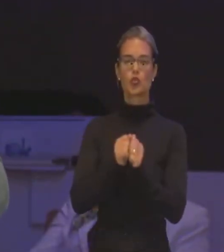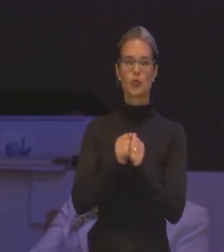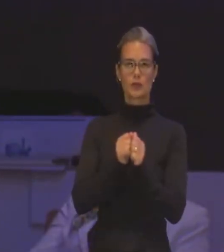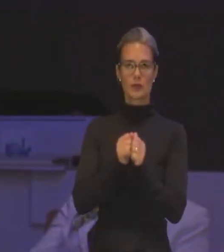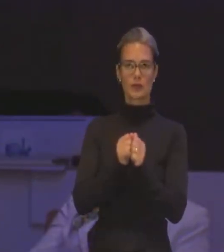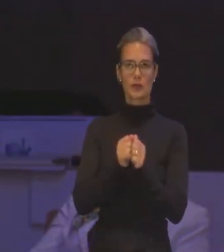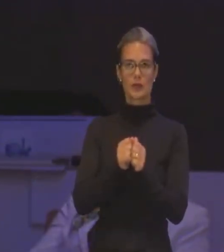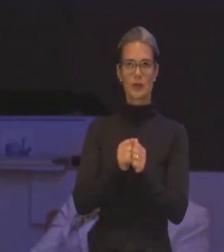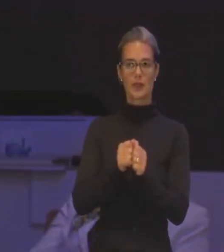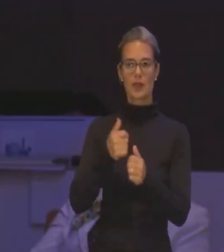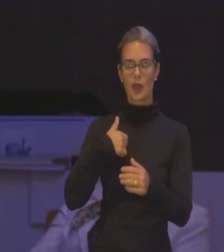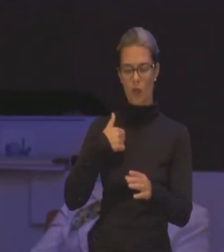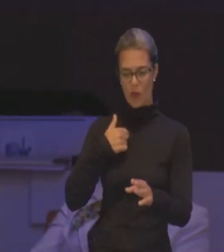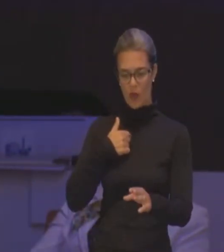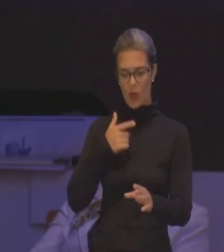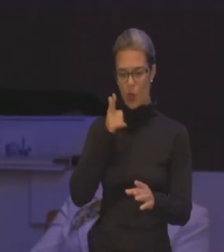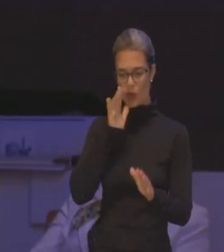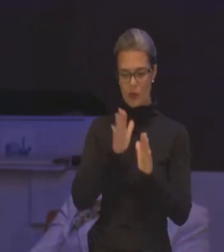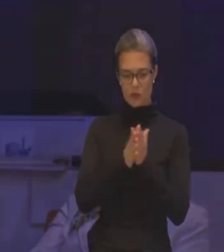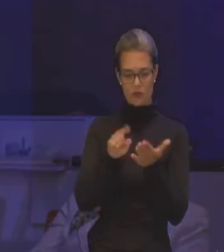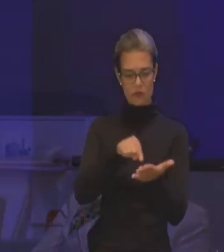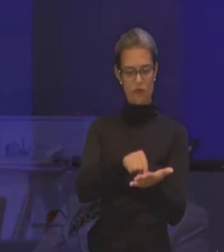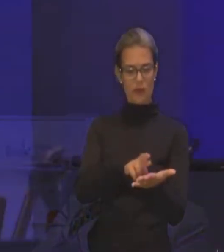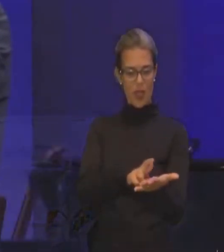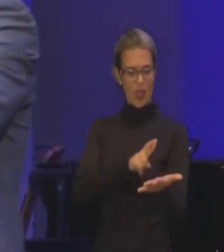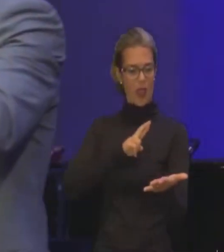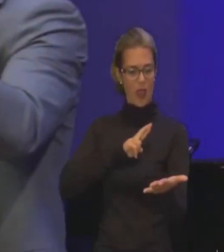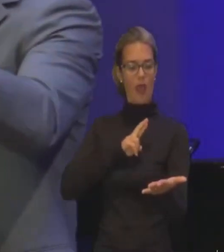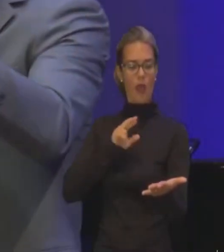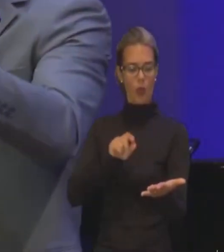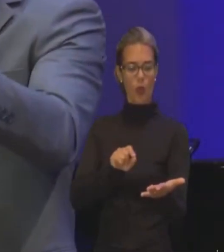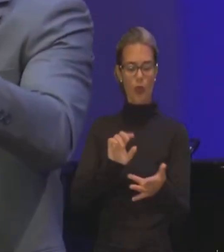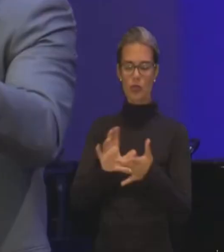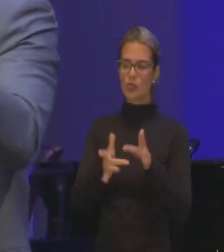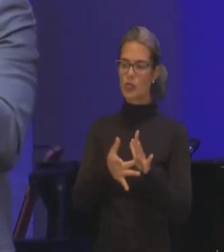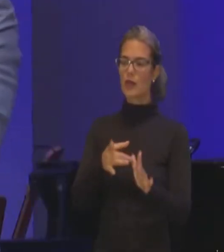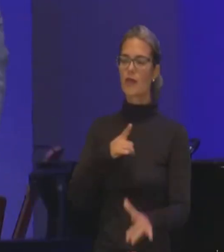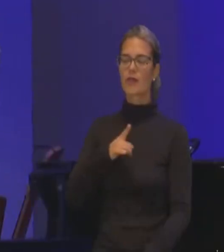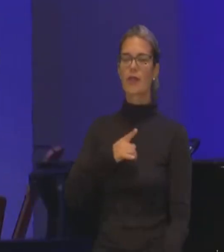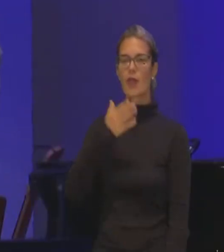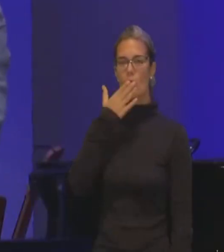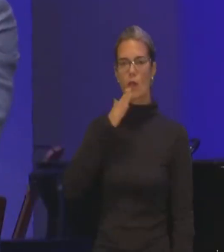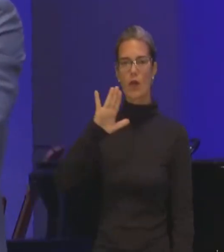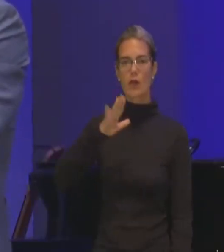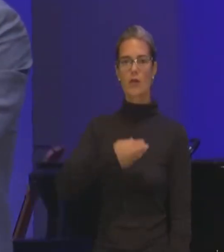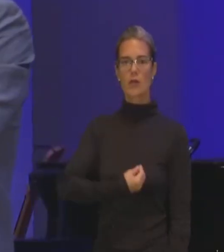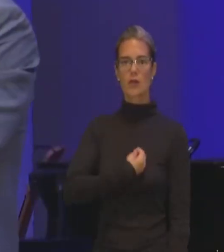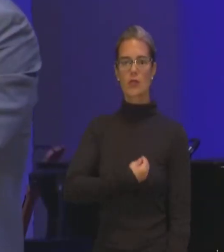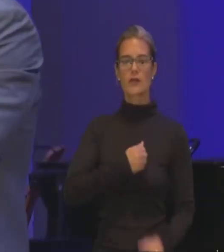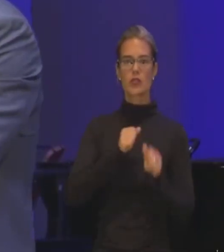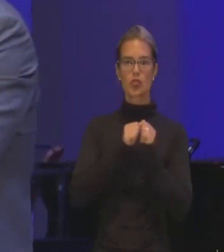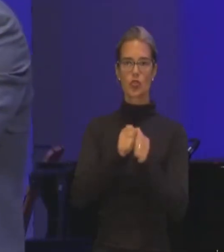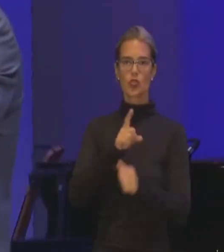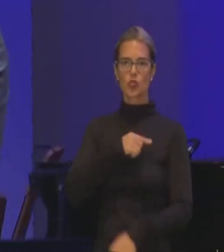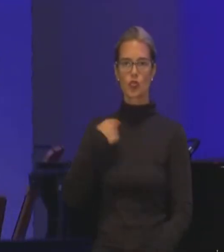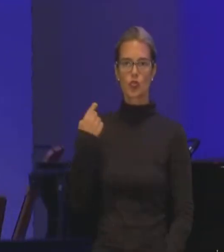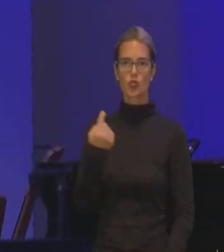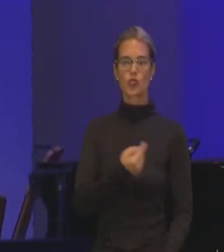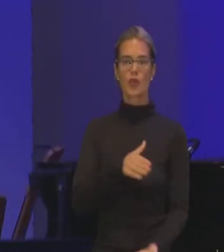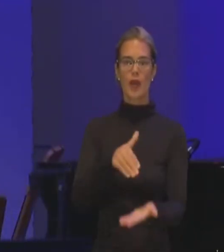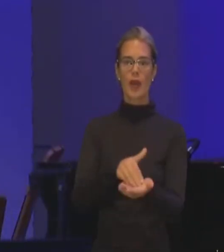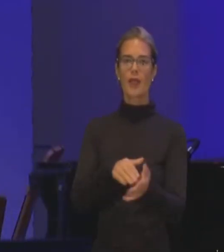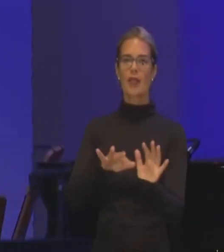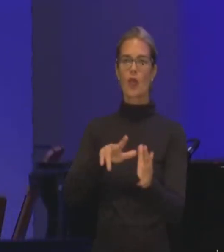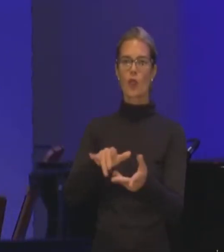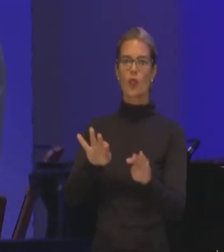Escrituras, agora eu sei, Senhor, há uma promessa da sua presença em nossas vidas. Aqui está a garantia